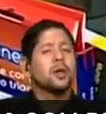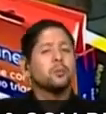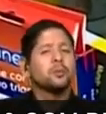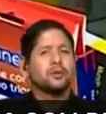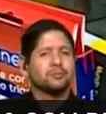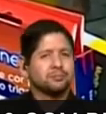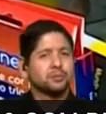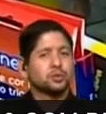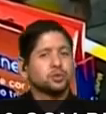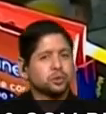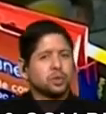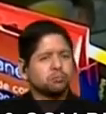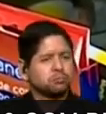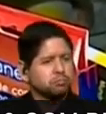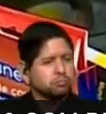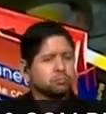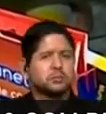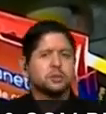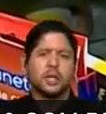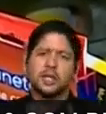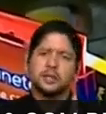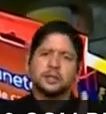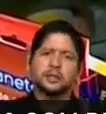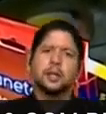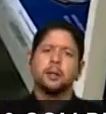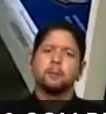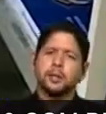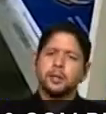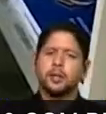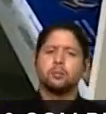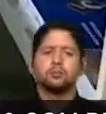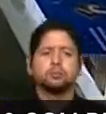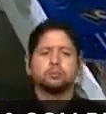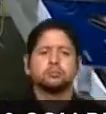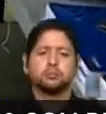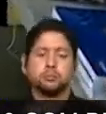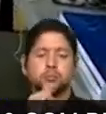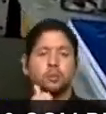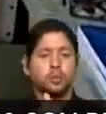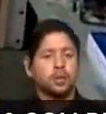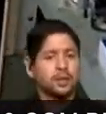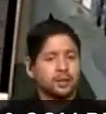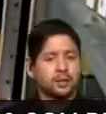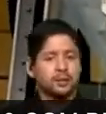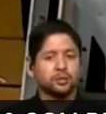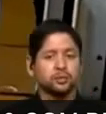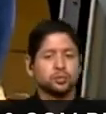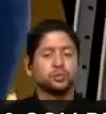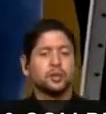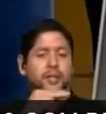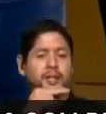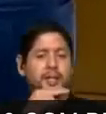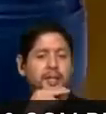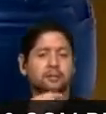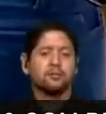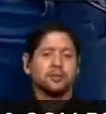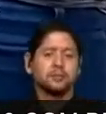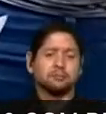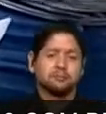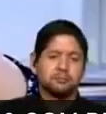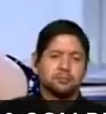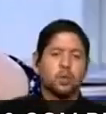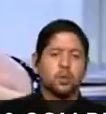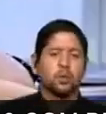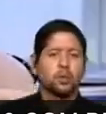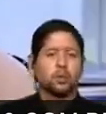escolas já disponibilizaram as listas de material. Caso da Dona Beth, que veio junto com o neto fazer o orçamento da